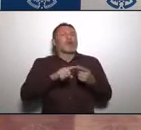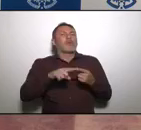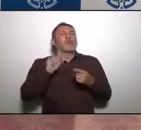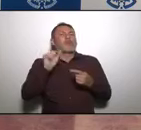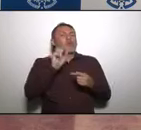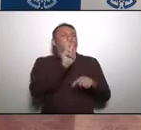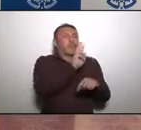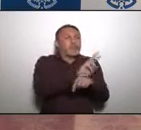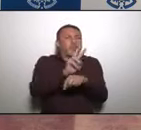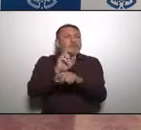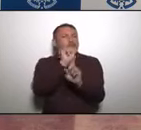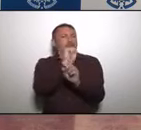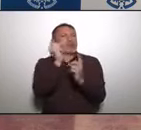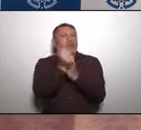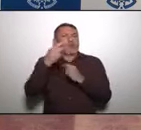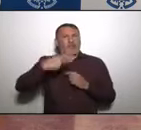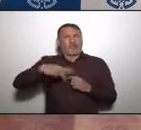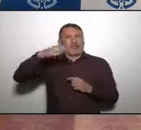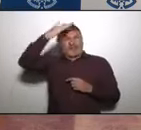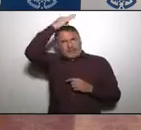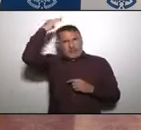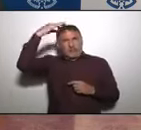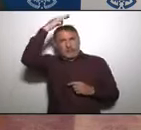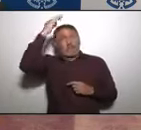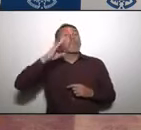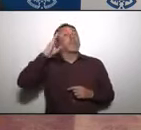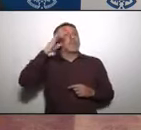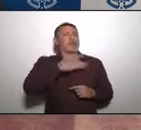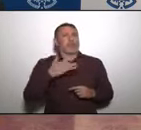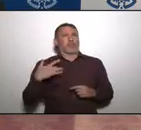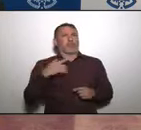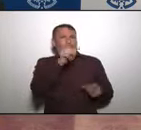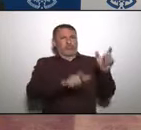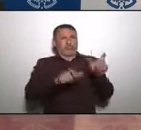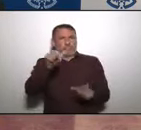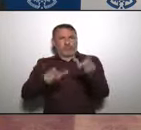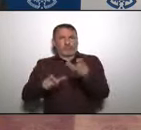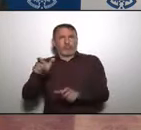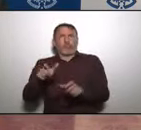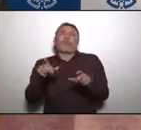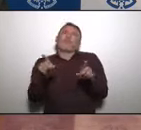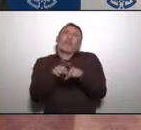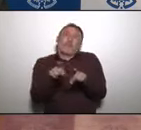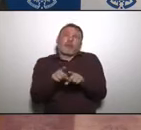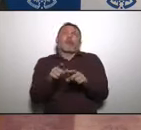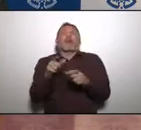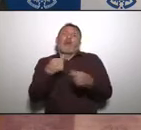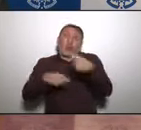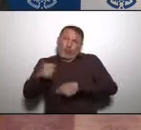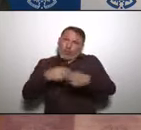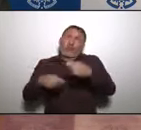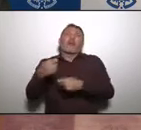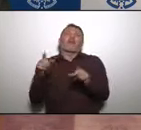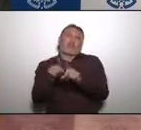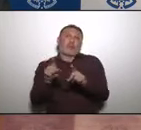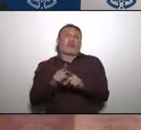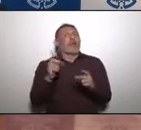para a sociedade capixaba com relação à sua saúde e, minimamente, uma atividade econômica. Então, a